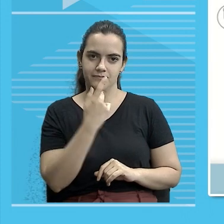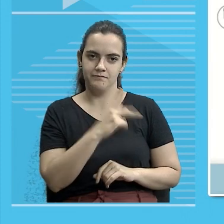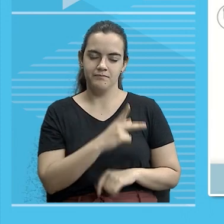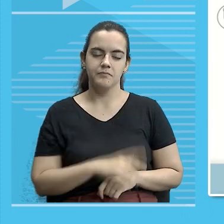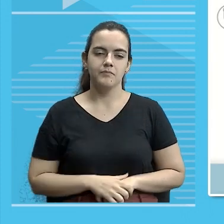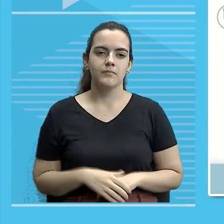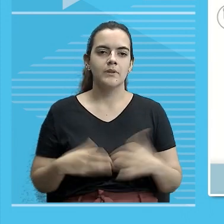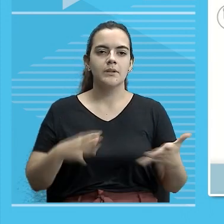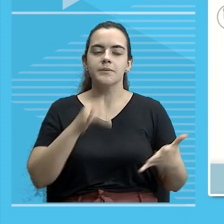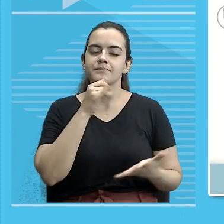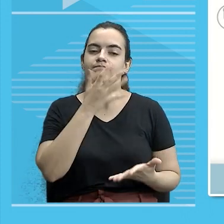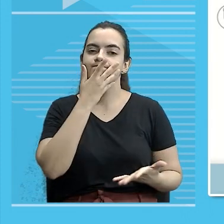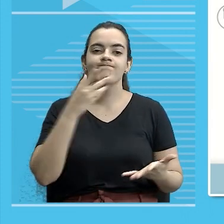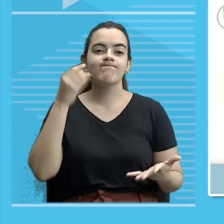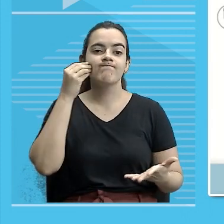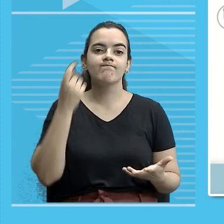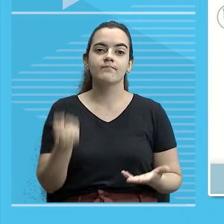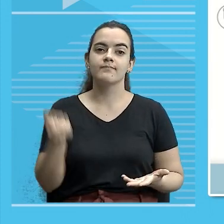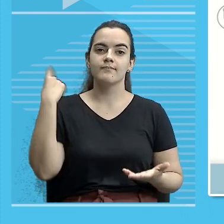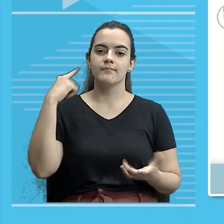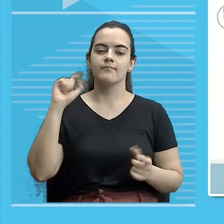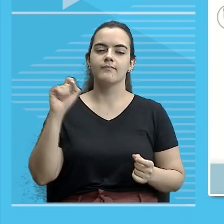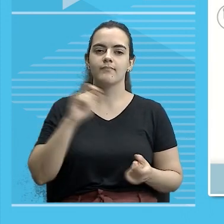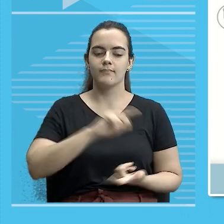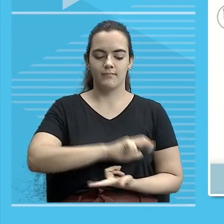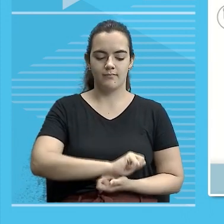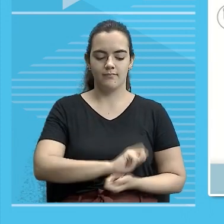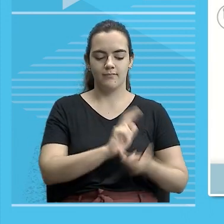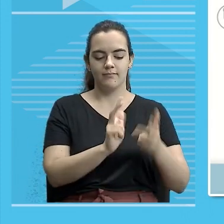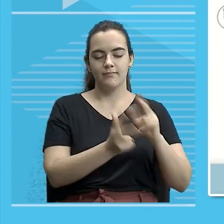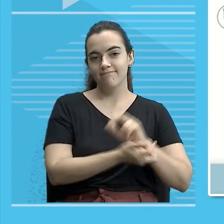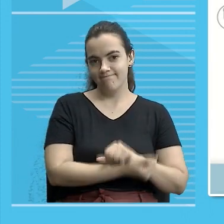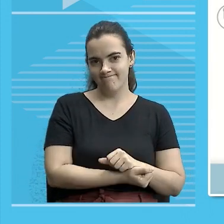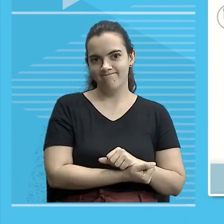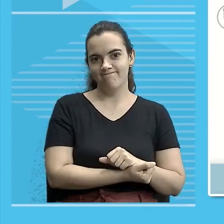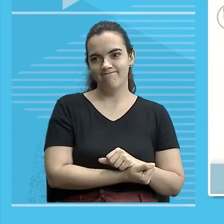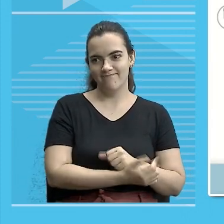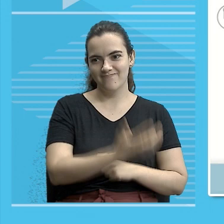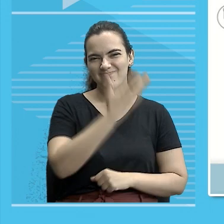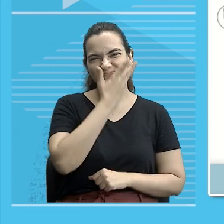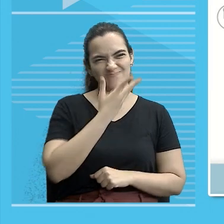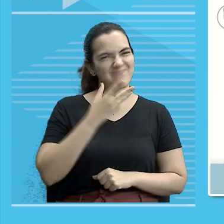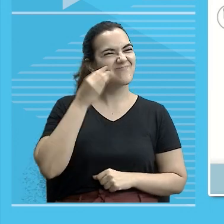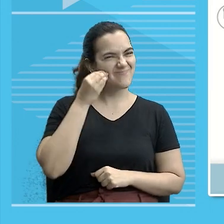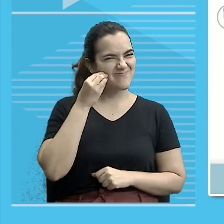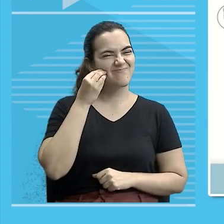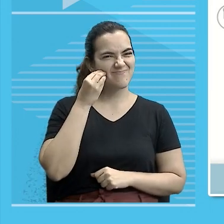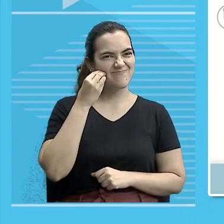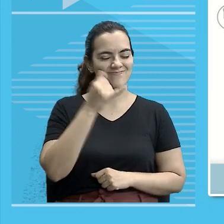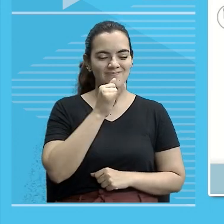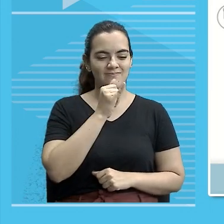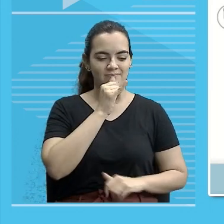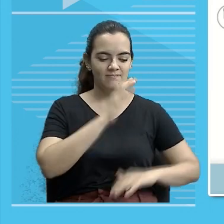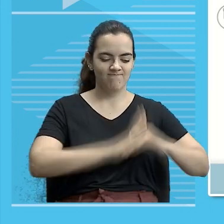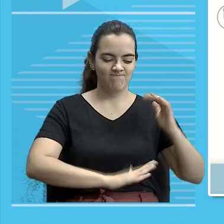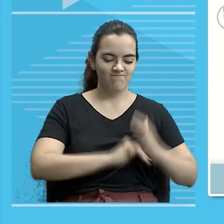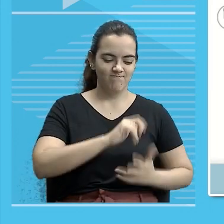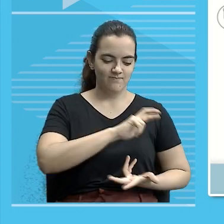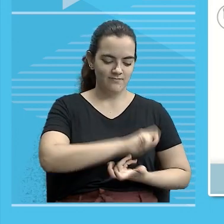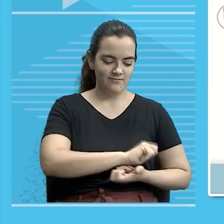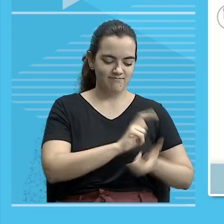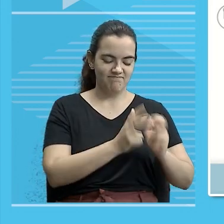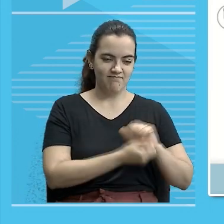qualidade artesanato qualidade feito na mão para ela